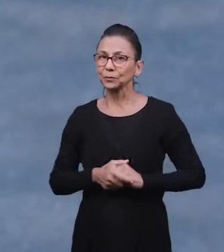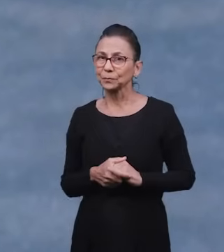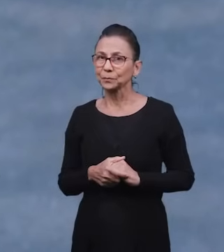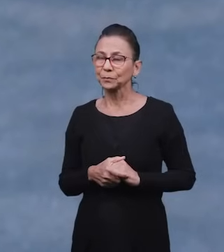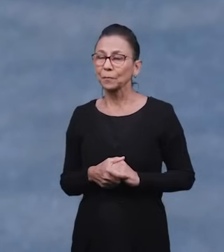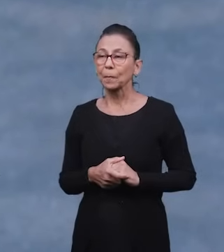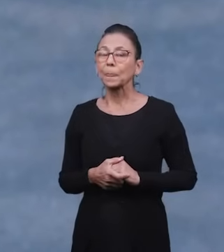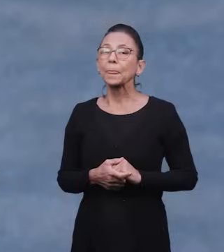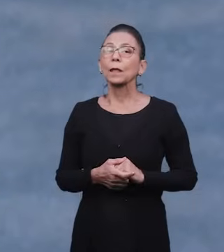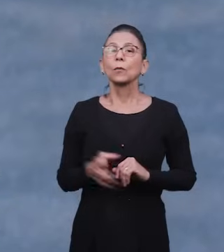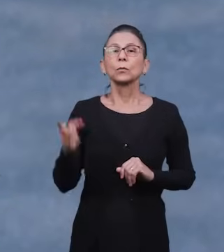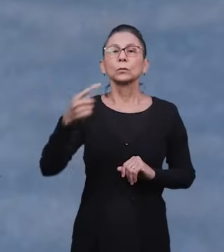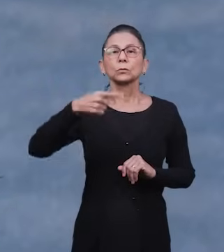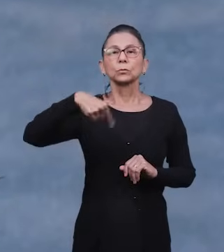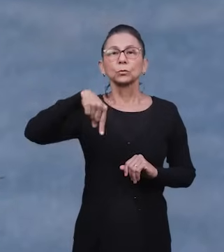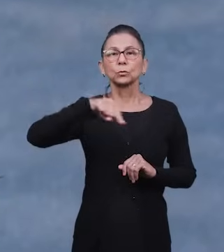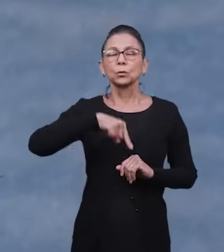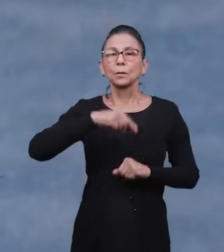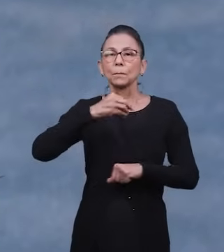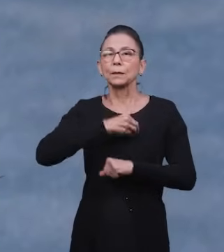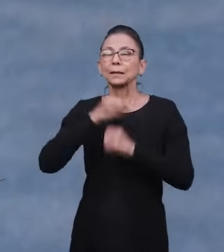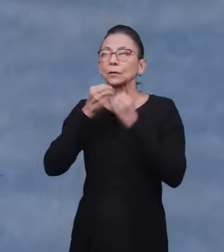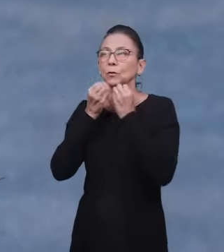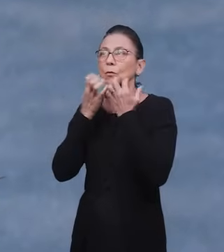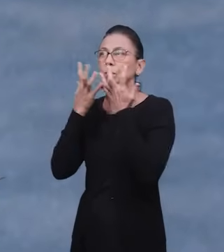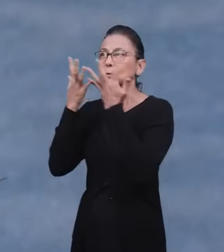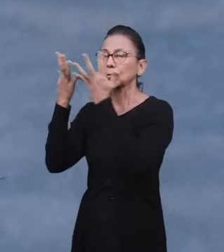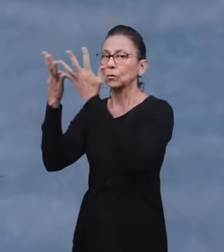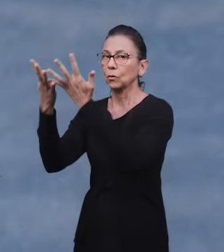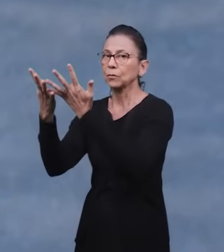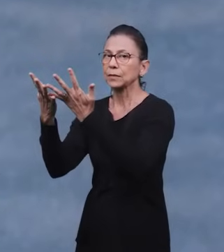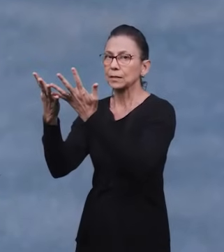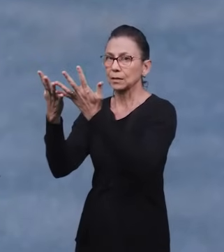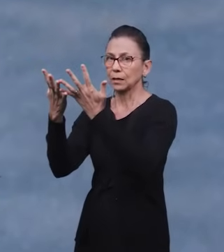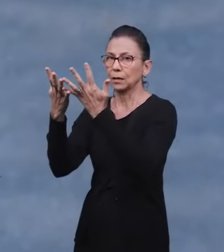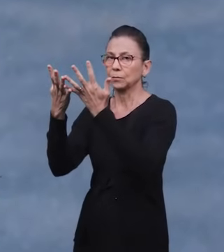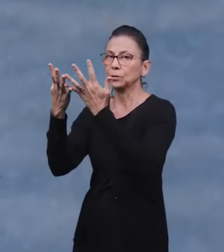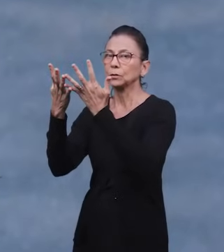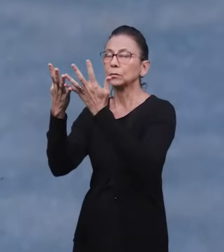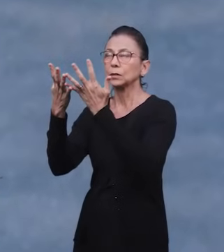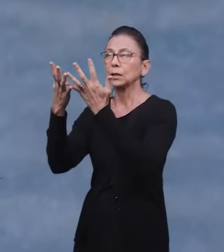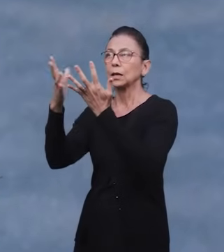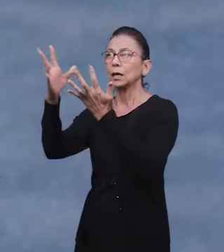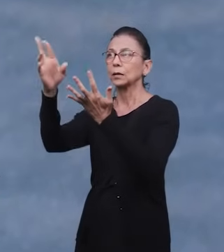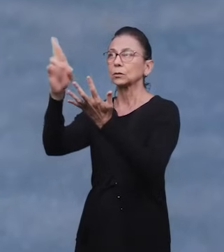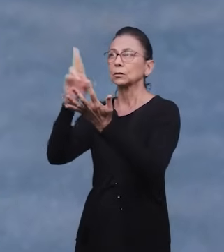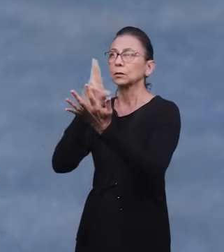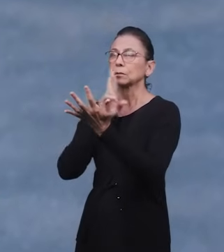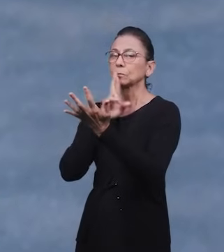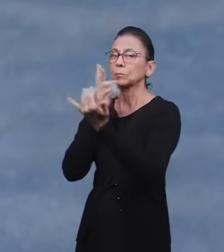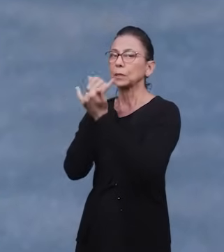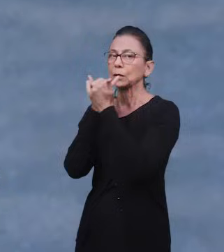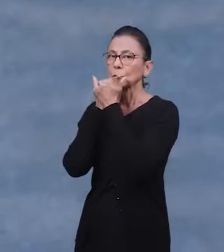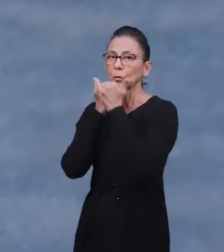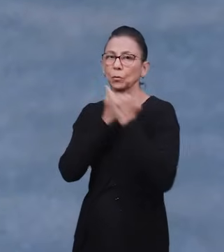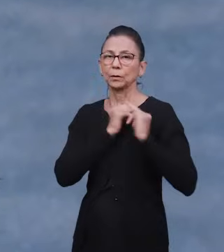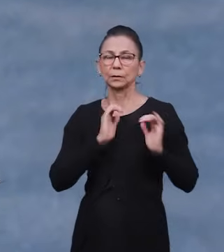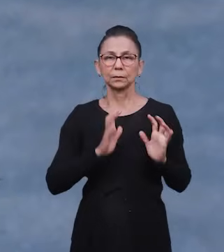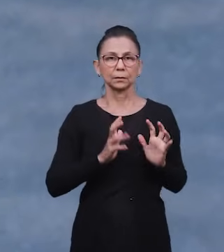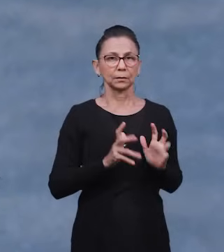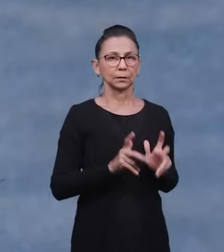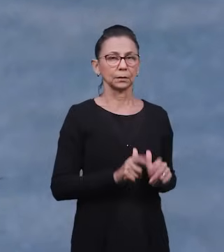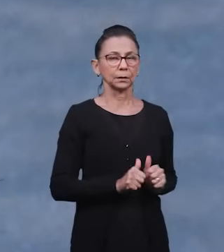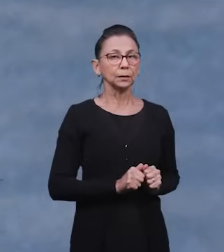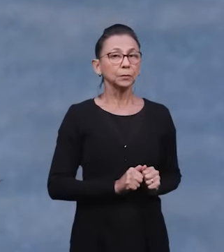não, nós confessamos o pecado, nessa confissão o pecado é perdoado, é limpo, lavado, e